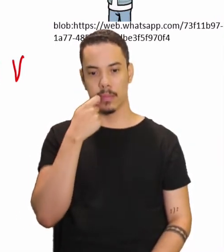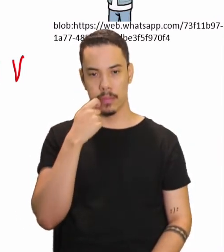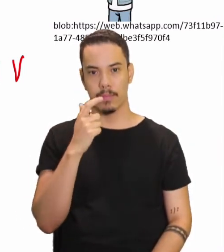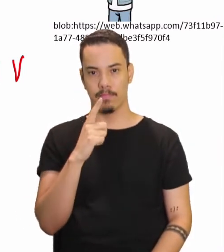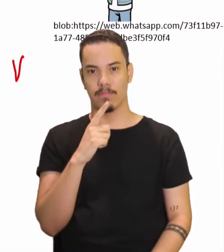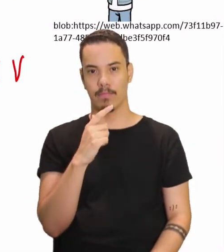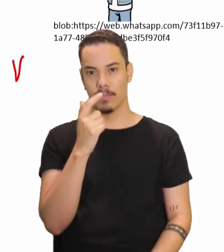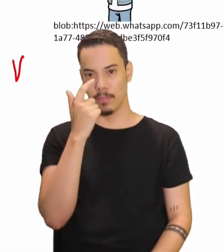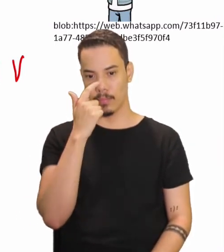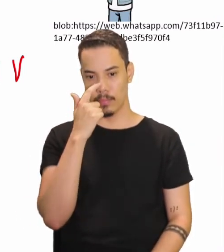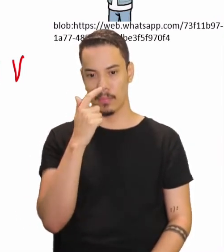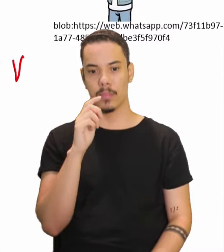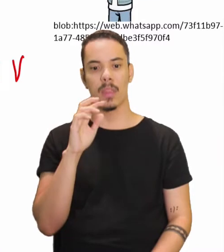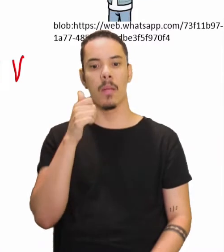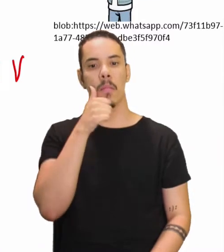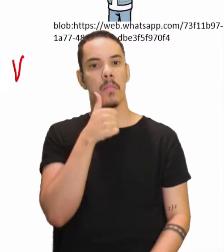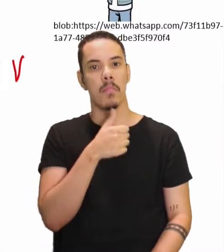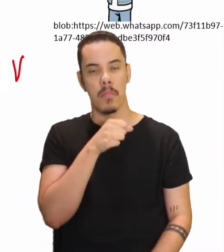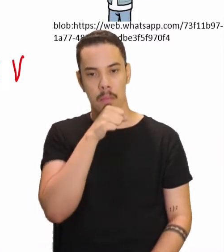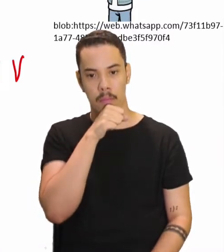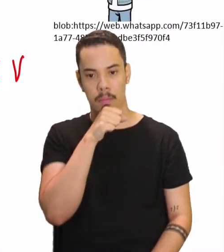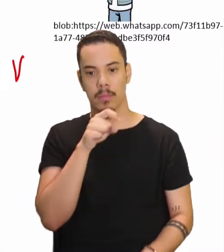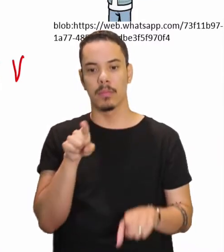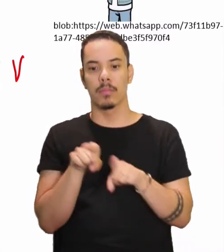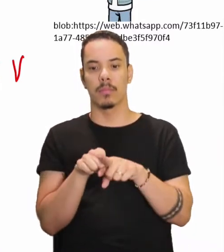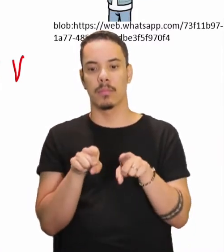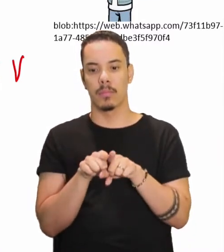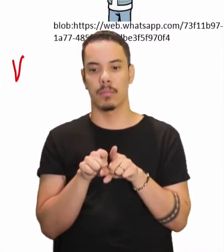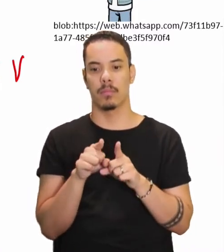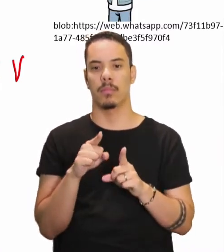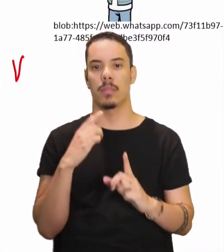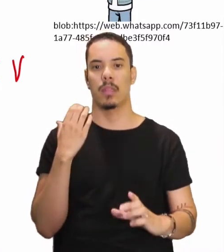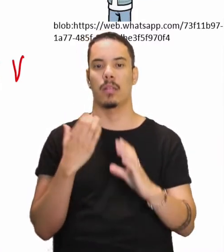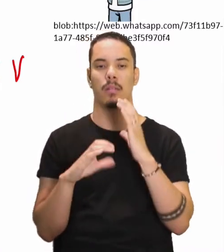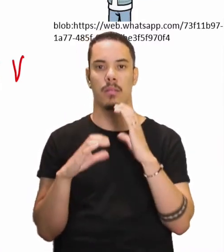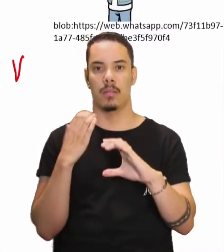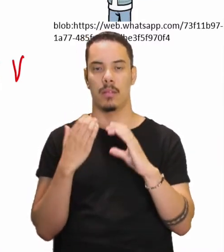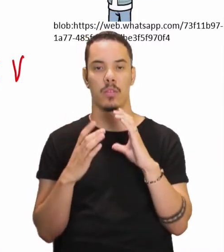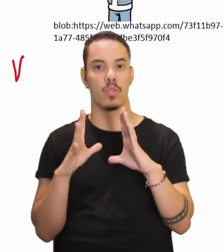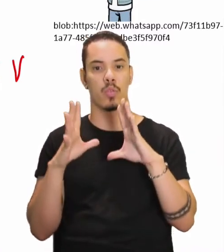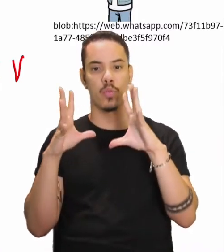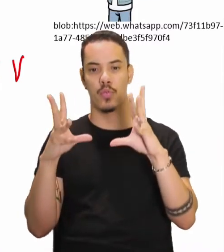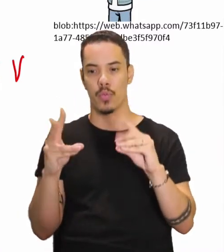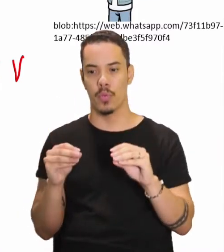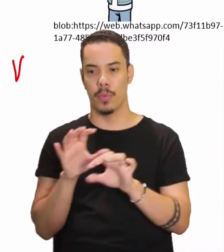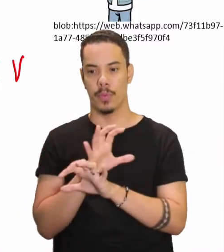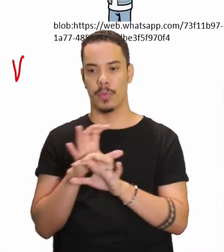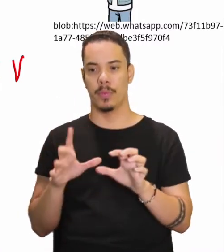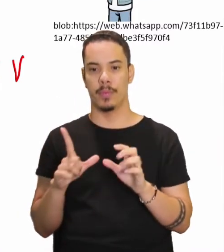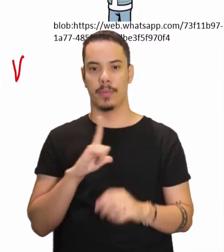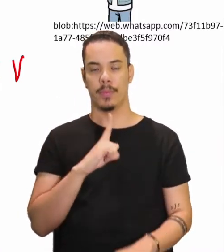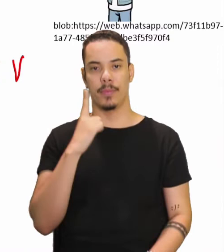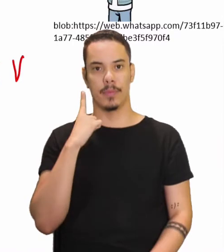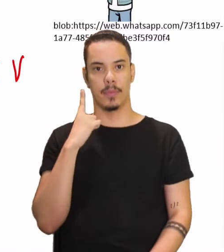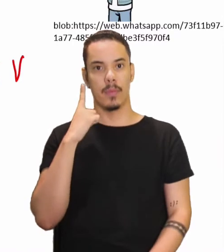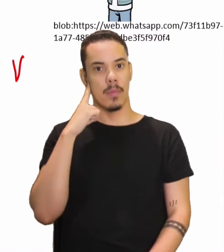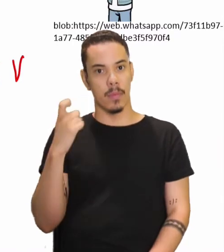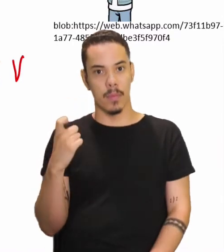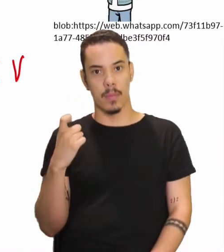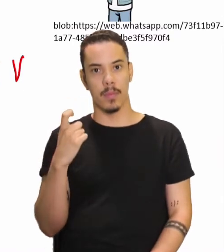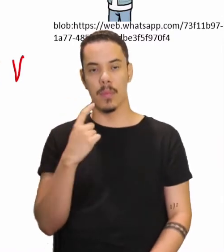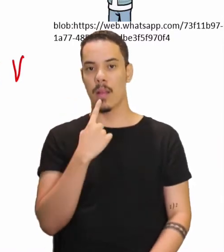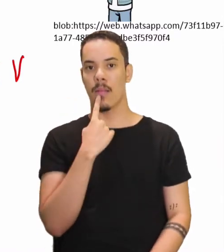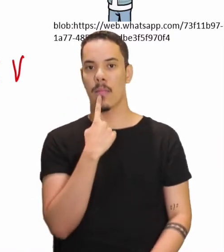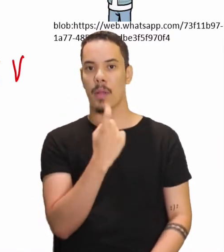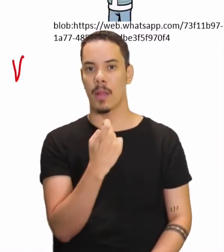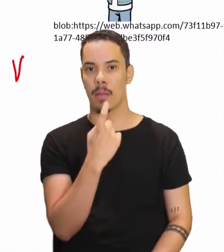que tremeu. Mãe. Também. Cantaram. Viu? Toda a pronúncia, o som ele sai parte pela